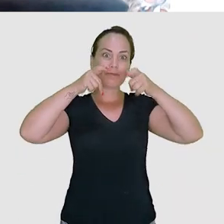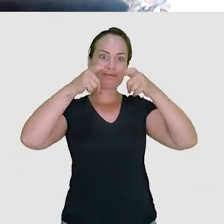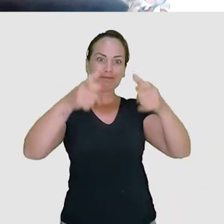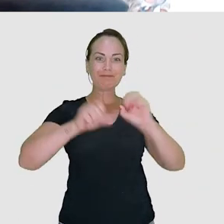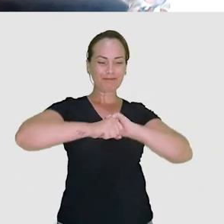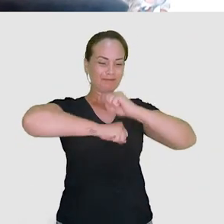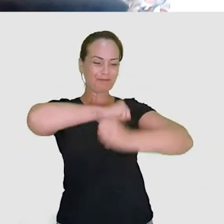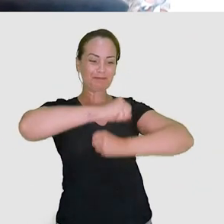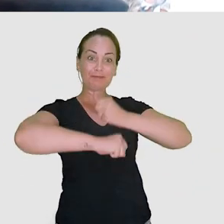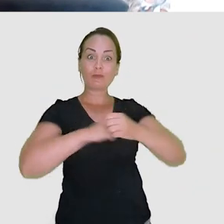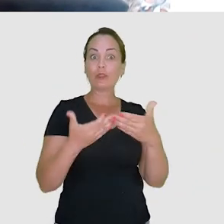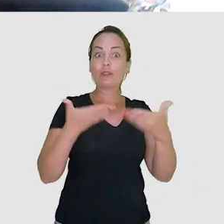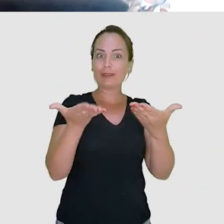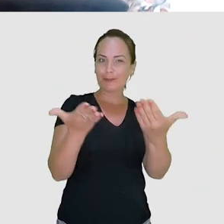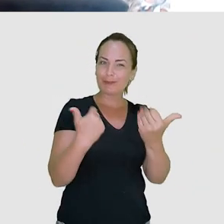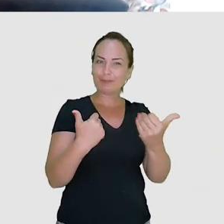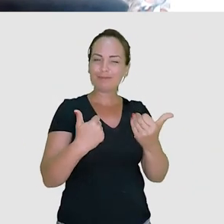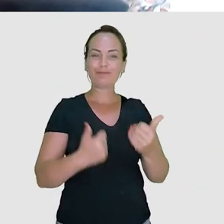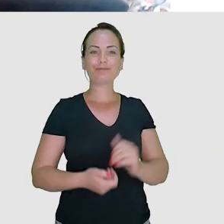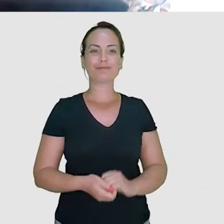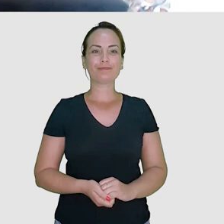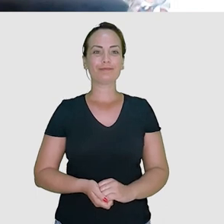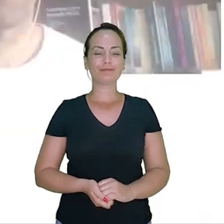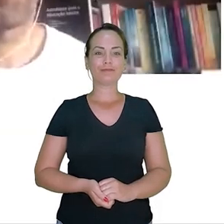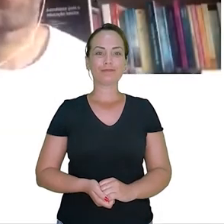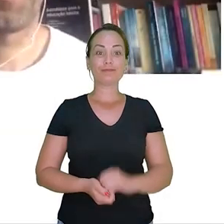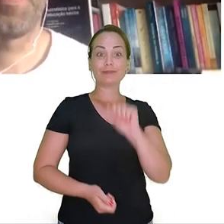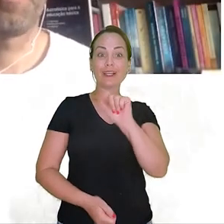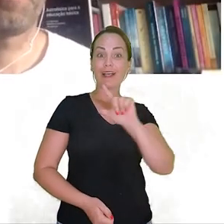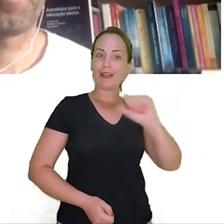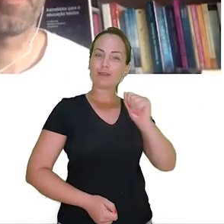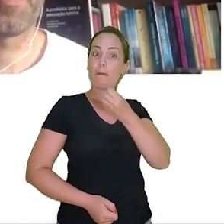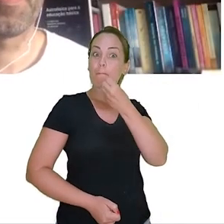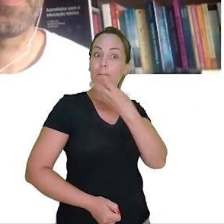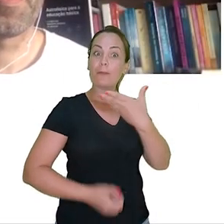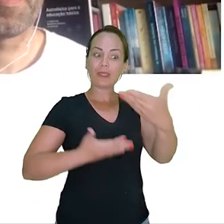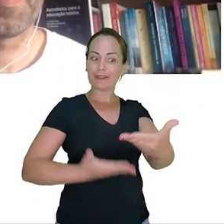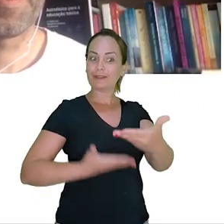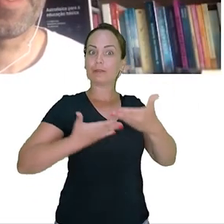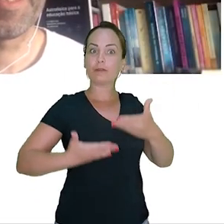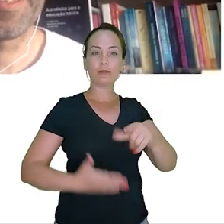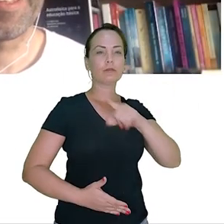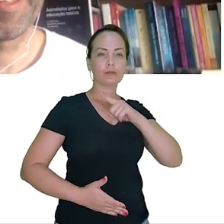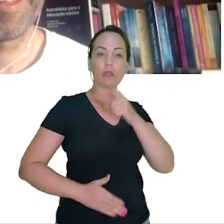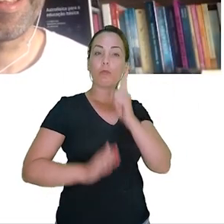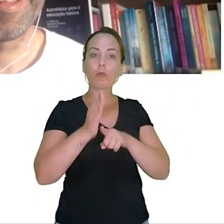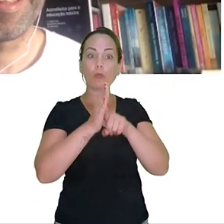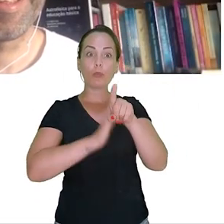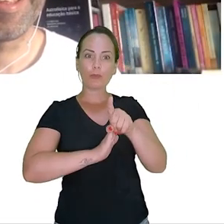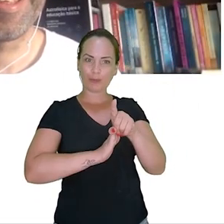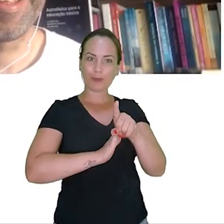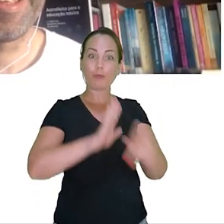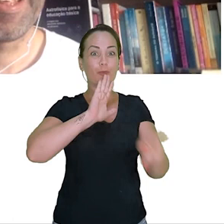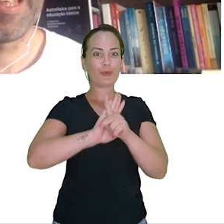coisa interessante sobre o Sistema Solar. Então, vamos colocá-lo na conversa. Alan, seja bem-vindo. E tem